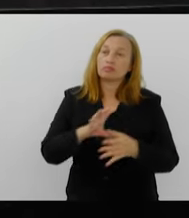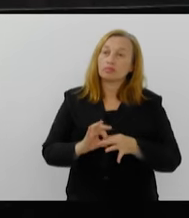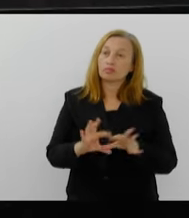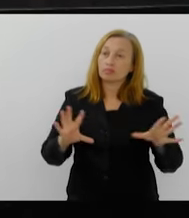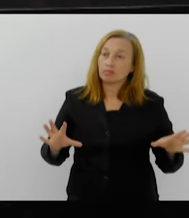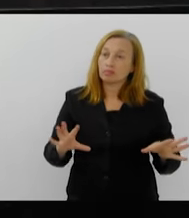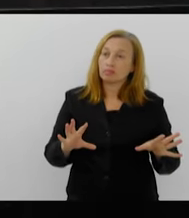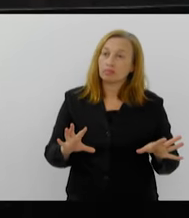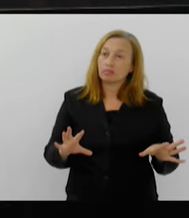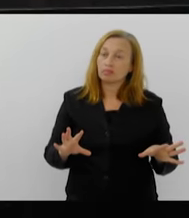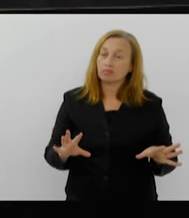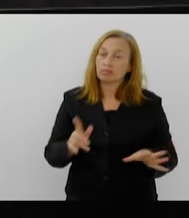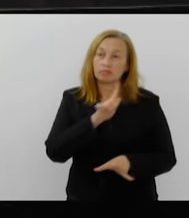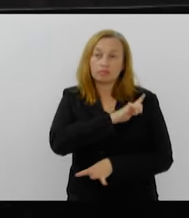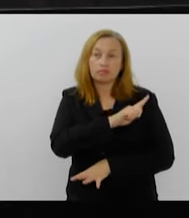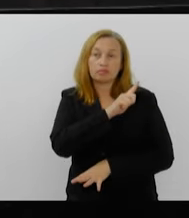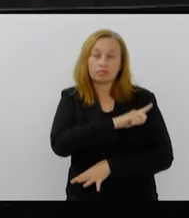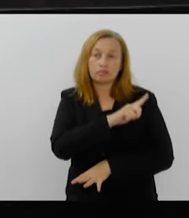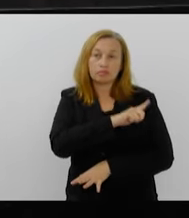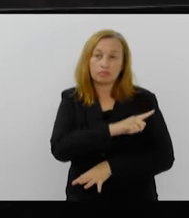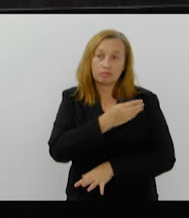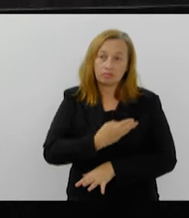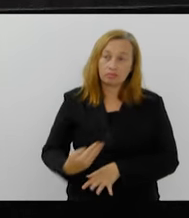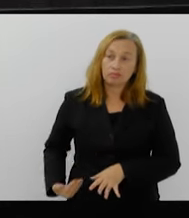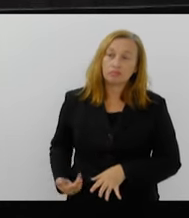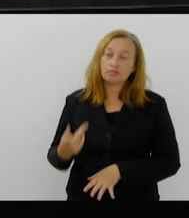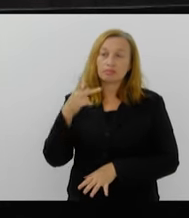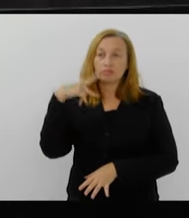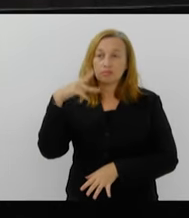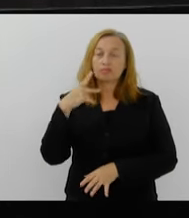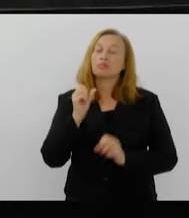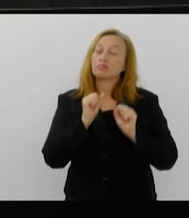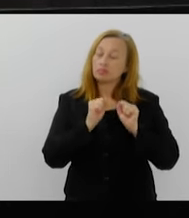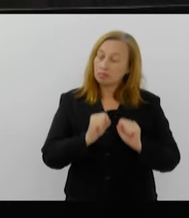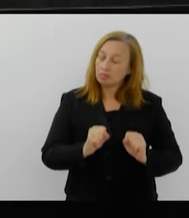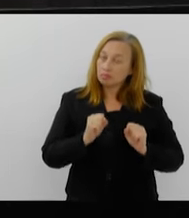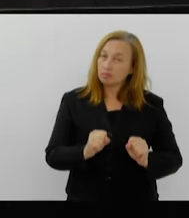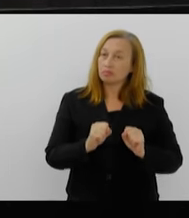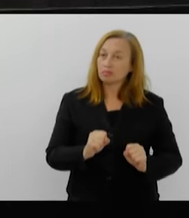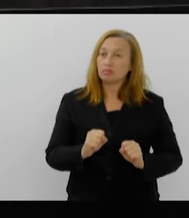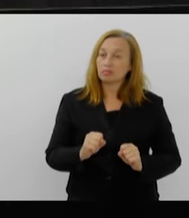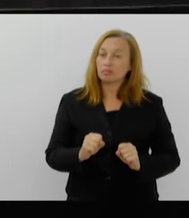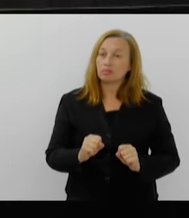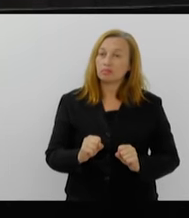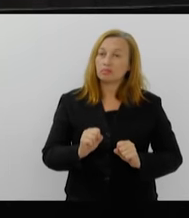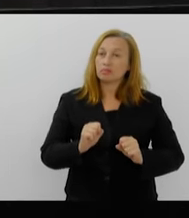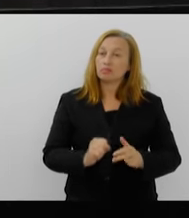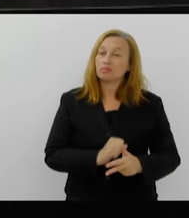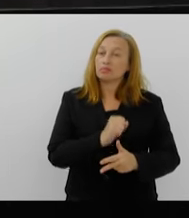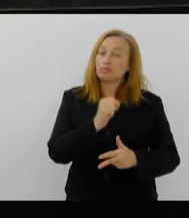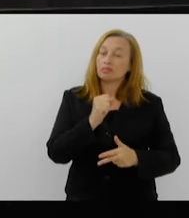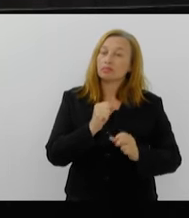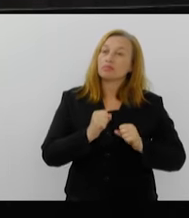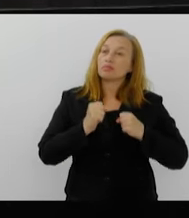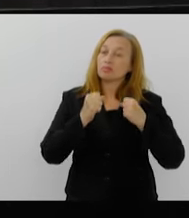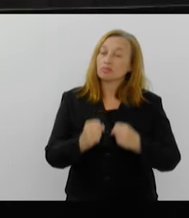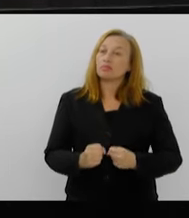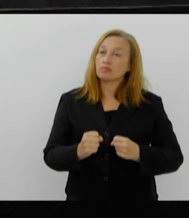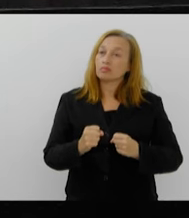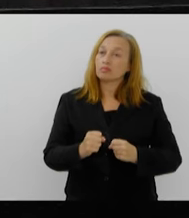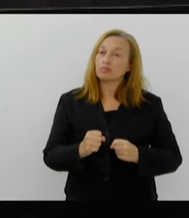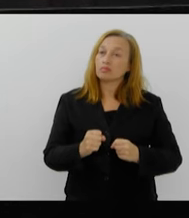com que os gestores públicos e o parlamento possam ter maior poder de incidência sobre a